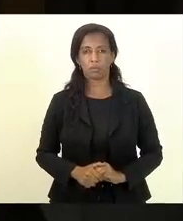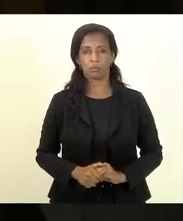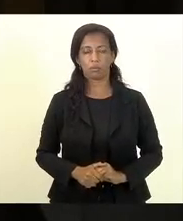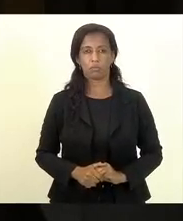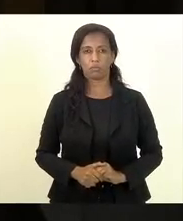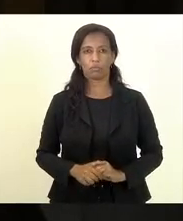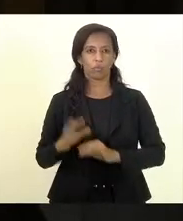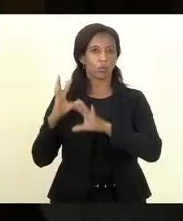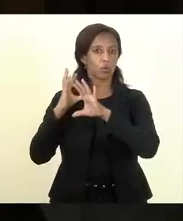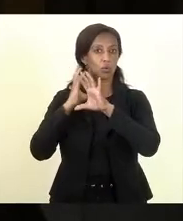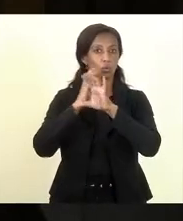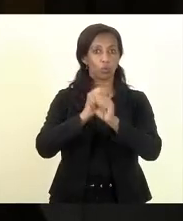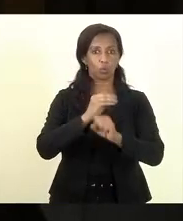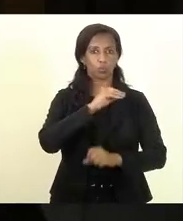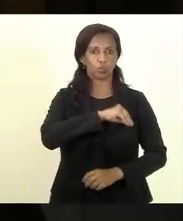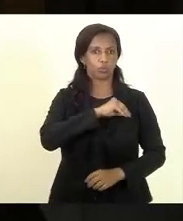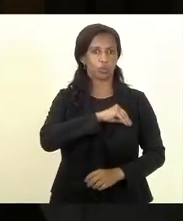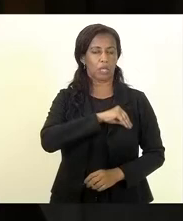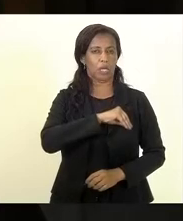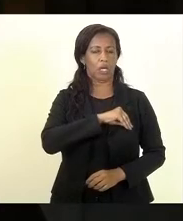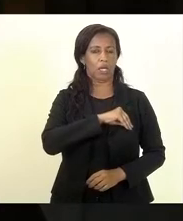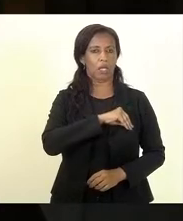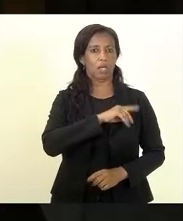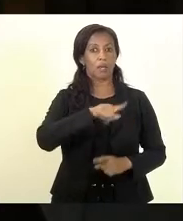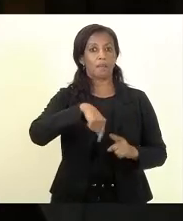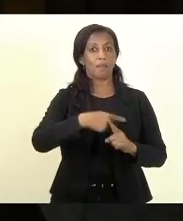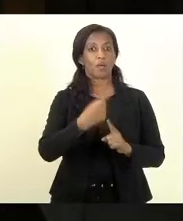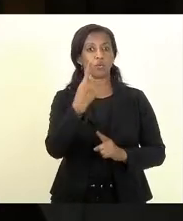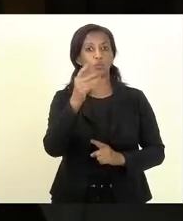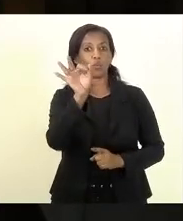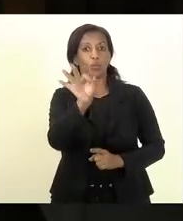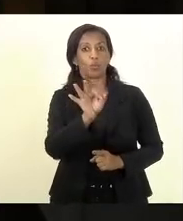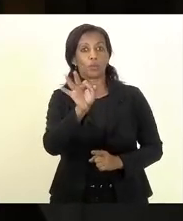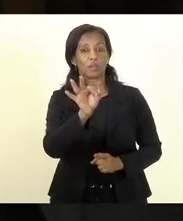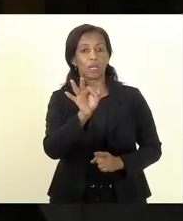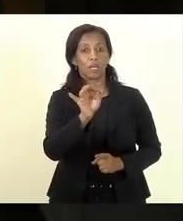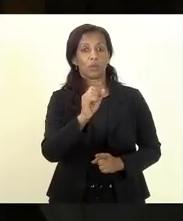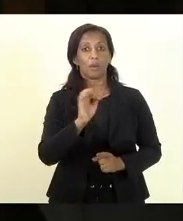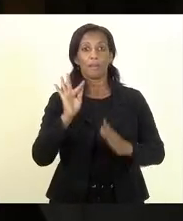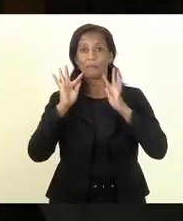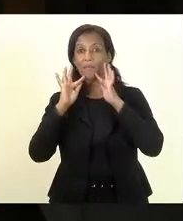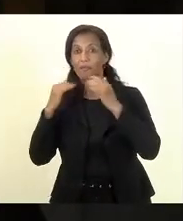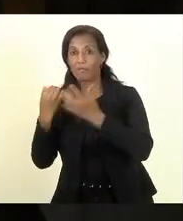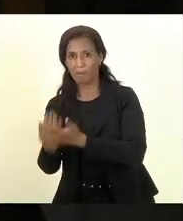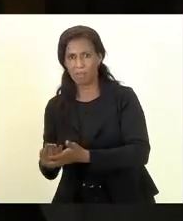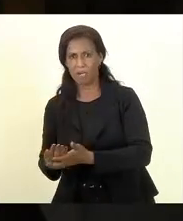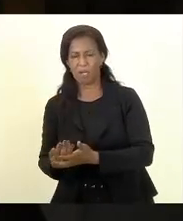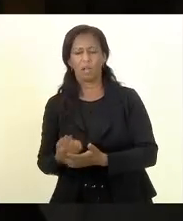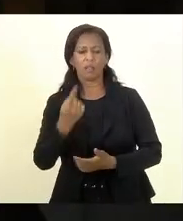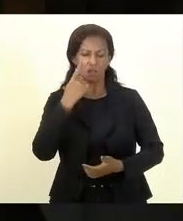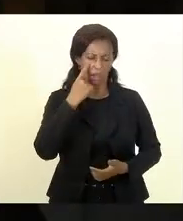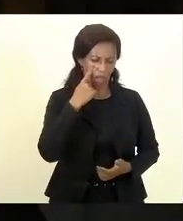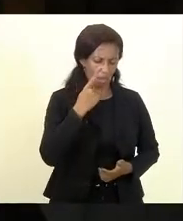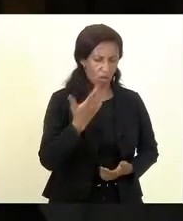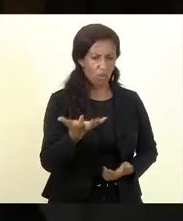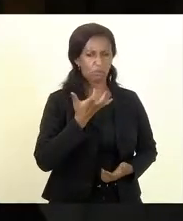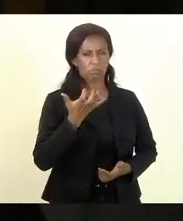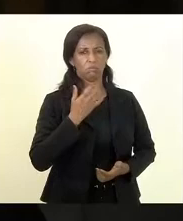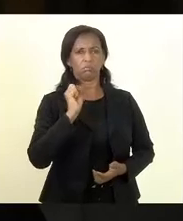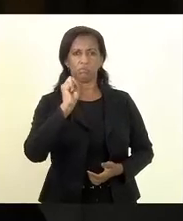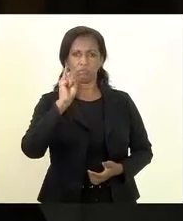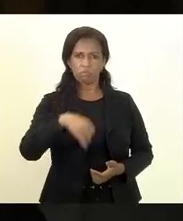soldo do policial e mais 1% por dependente. Então nós vamos abrir a caixa preta, sim. Estou